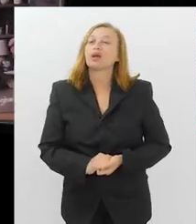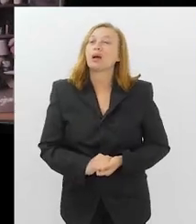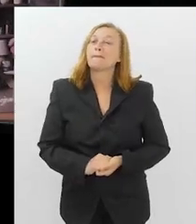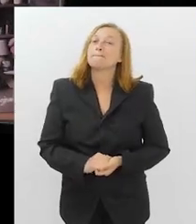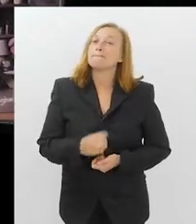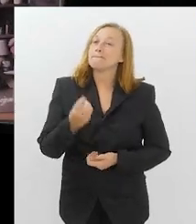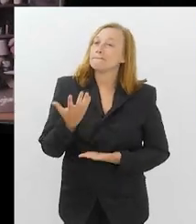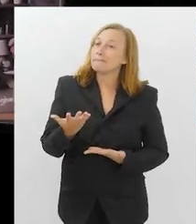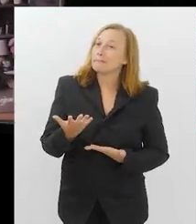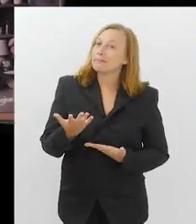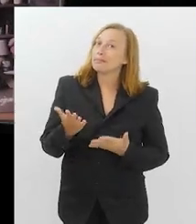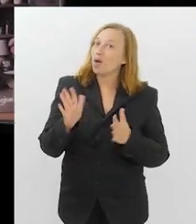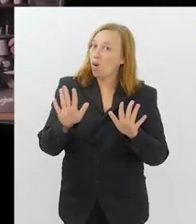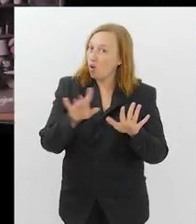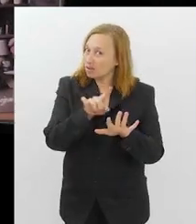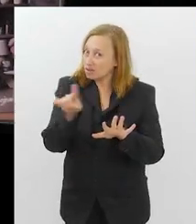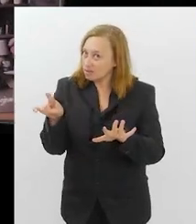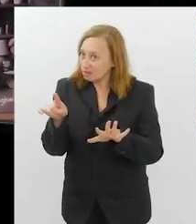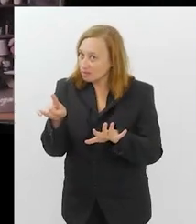inteiro. Pois bem,